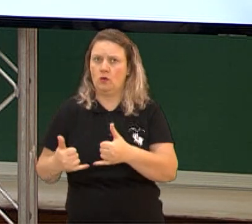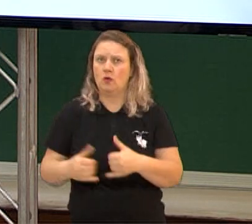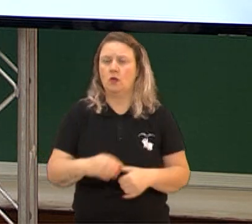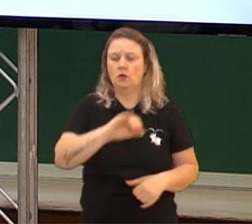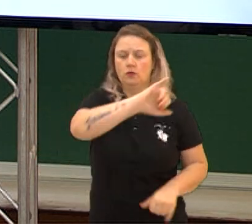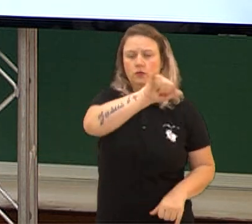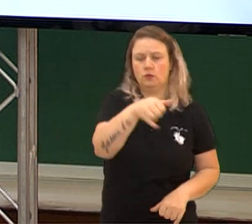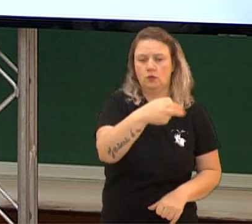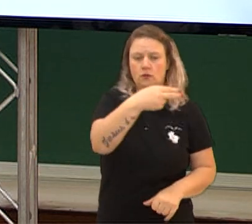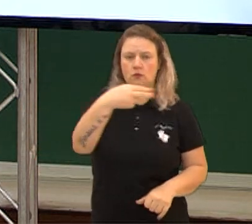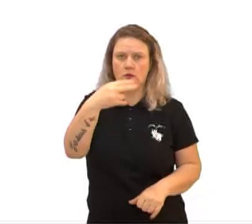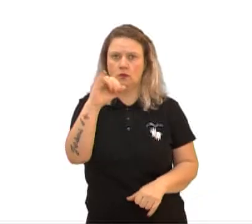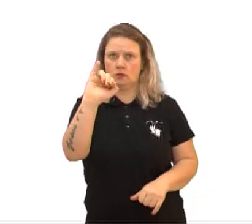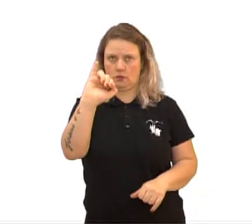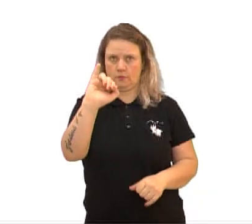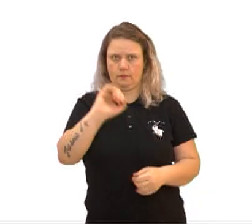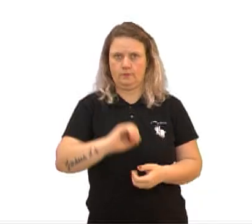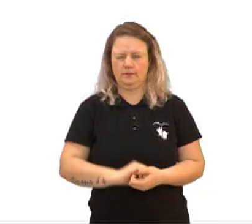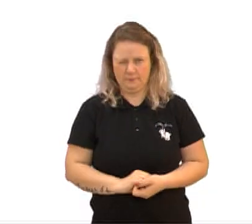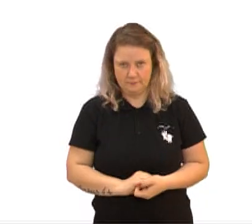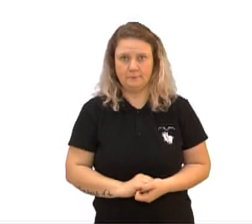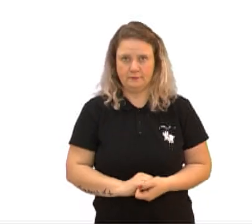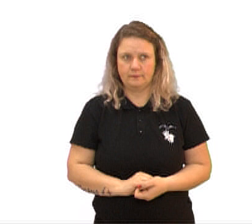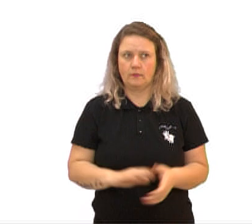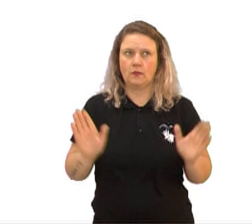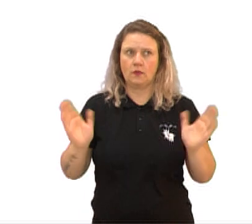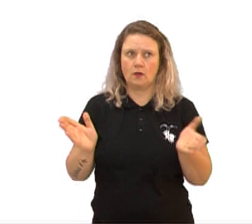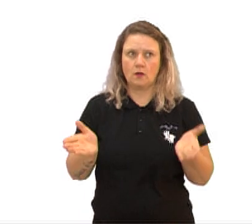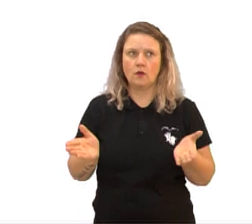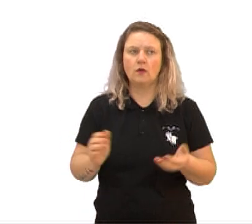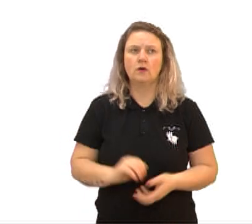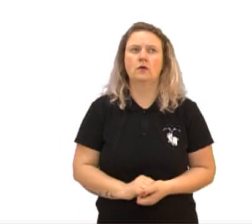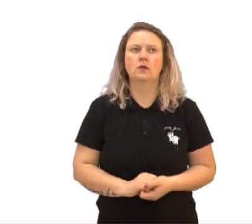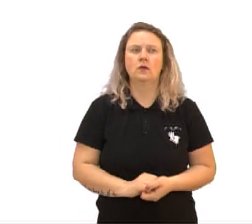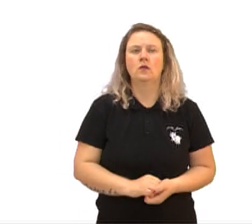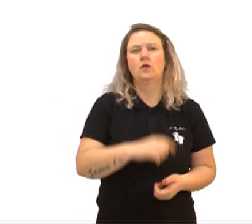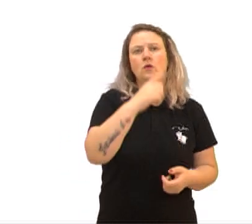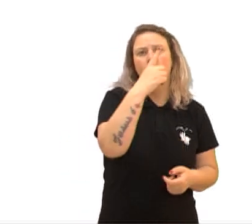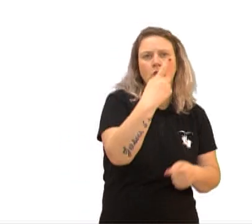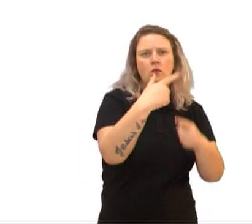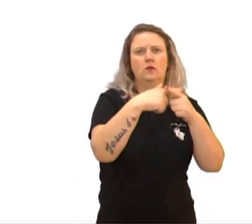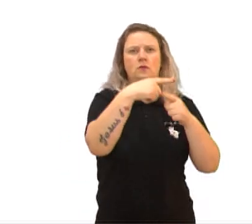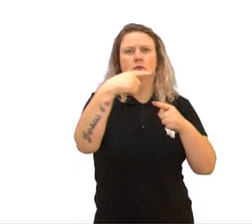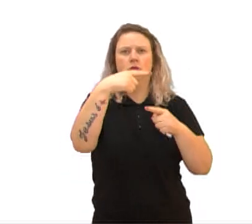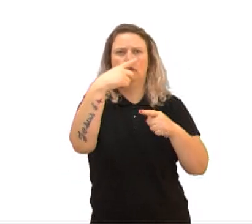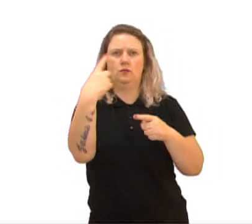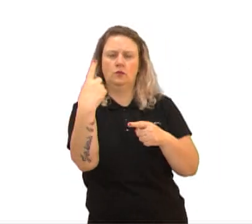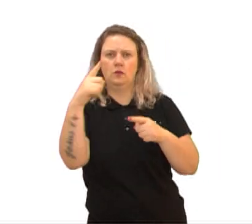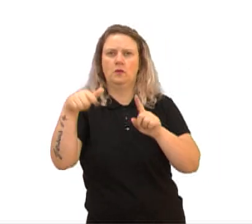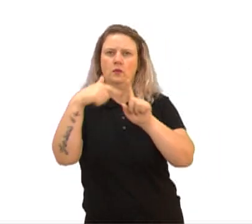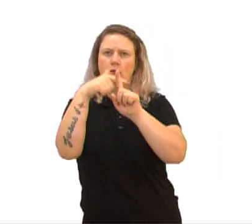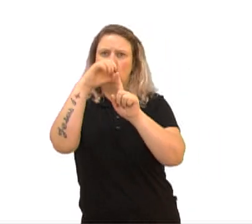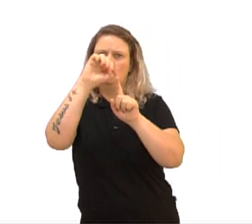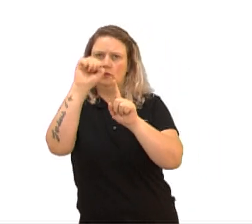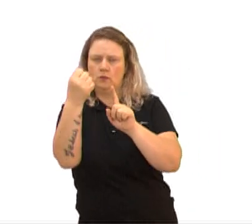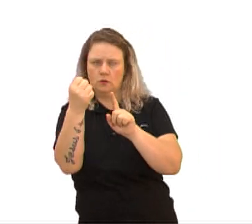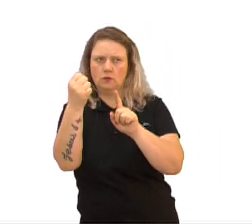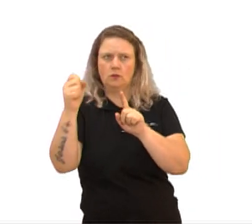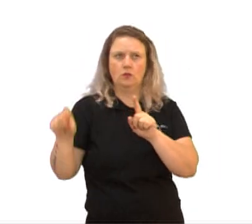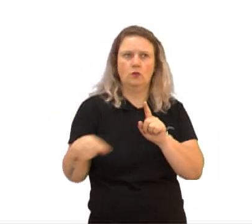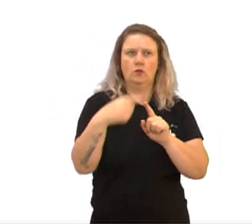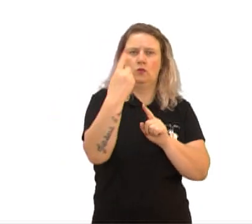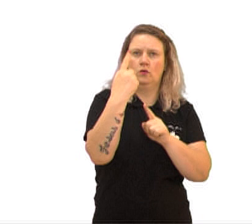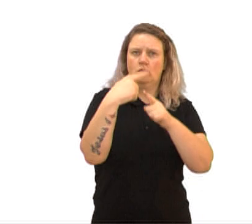I, beleza? Tá certo? Faça essas contas, né? 1 vezes menos 1 mais 8, 1 vezes 3